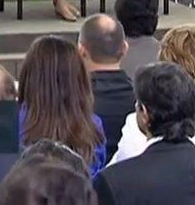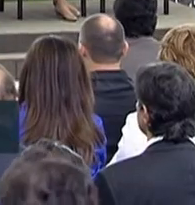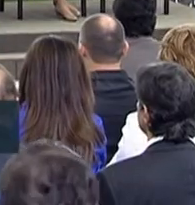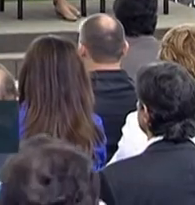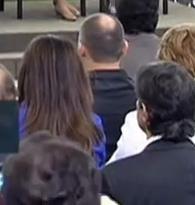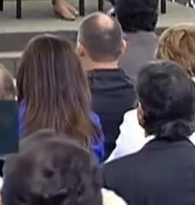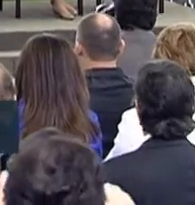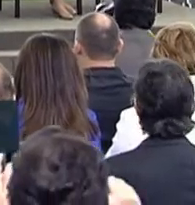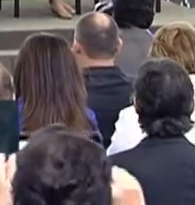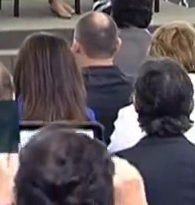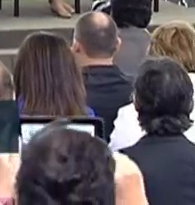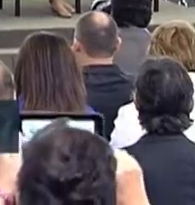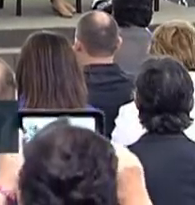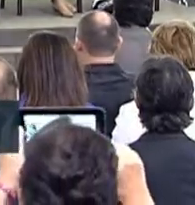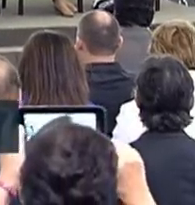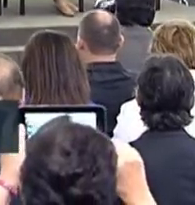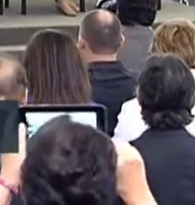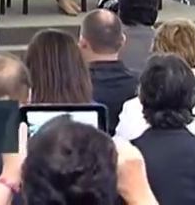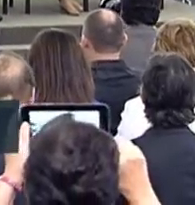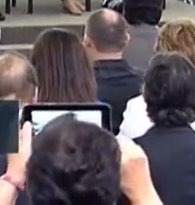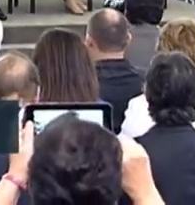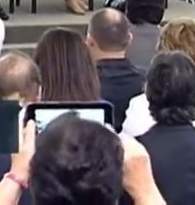E aí